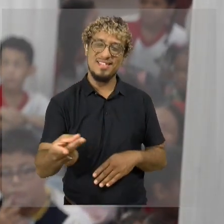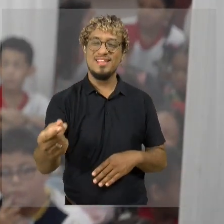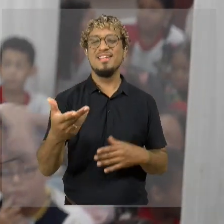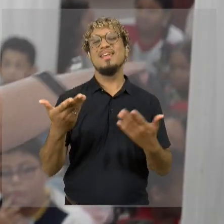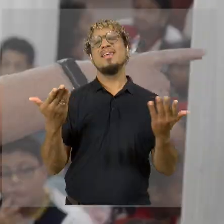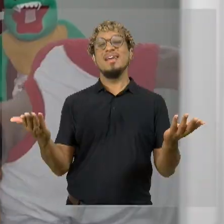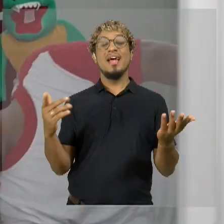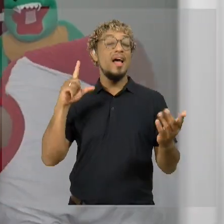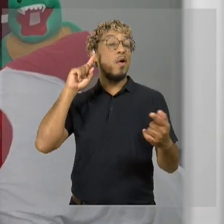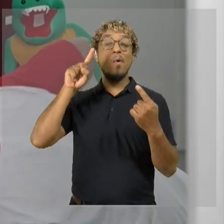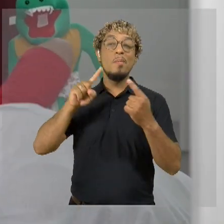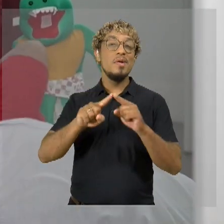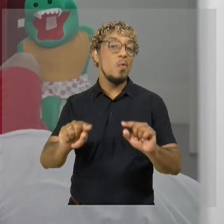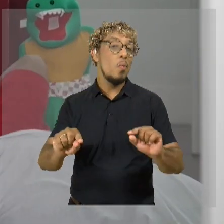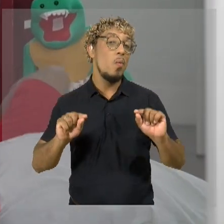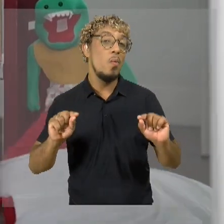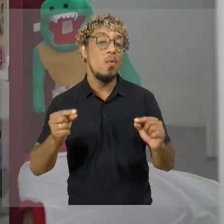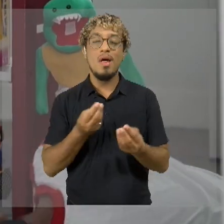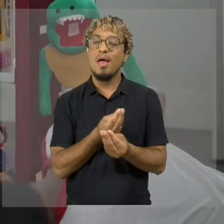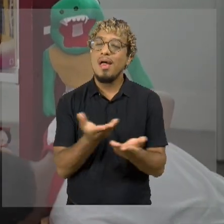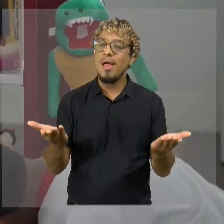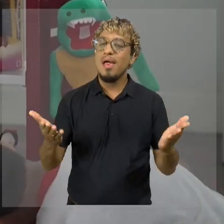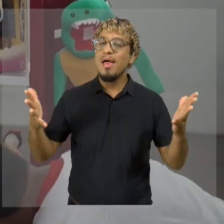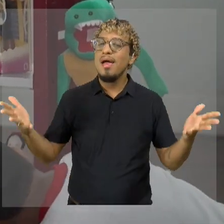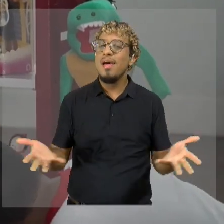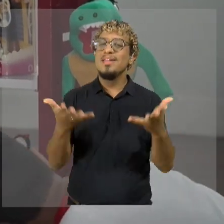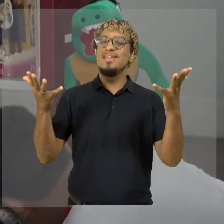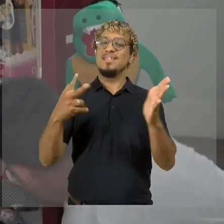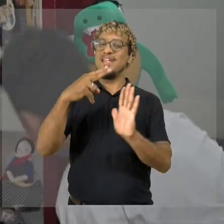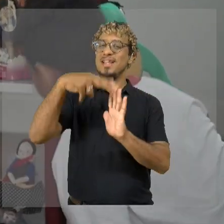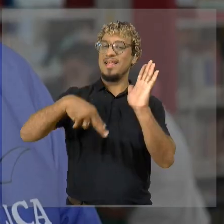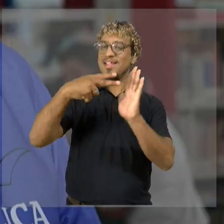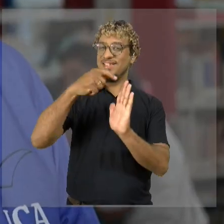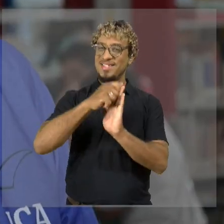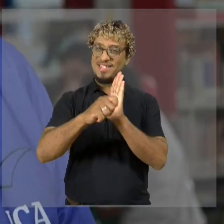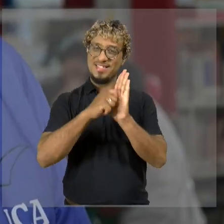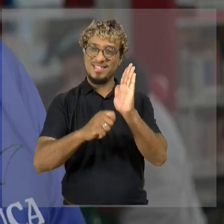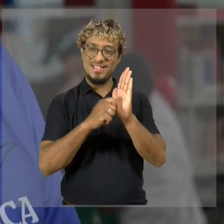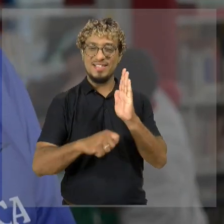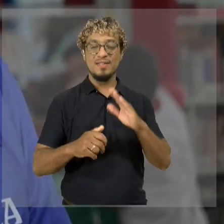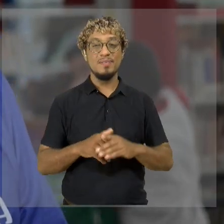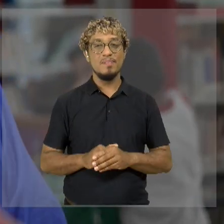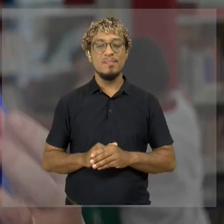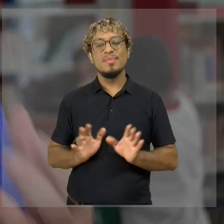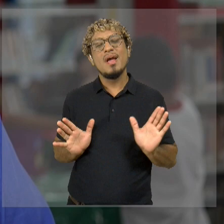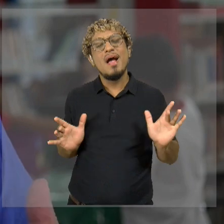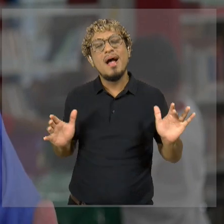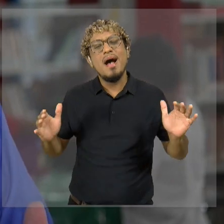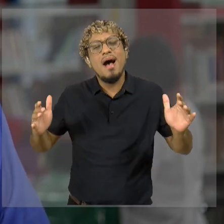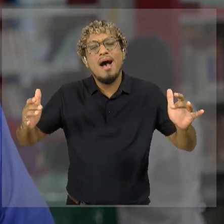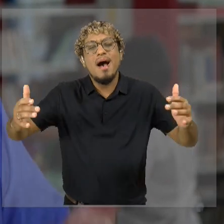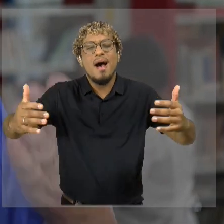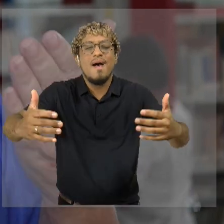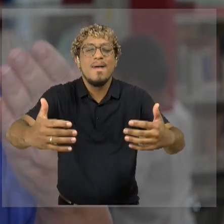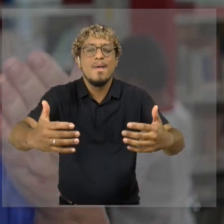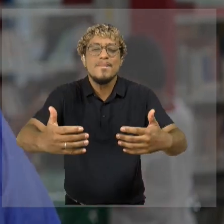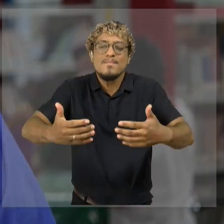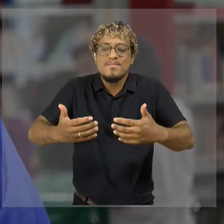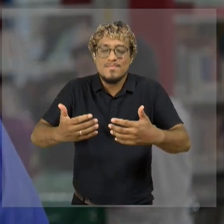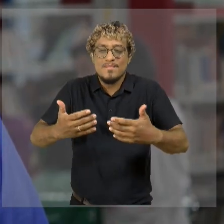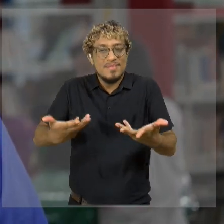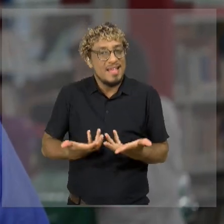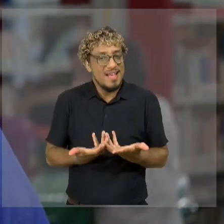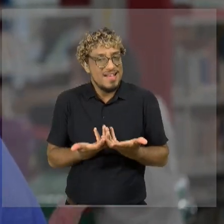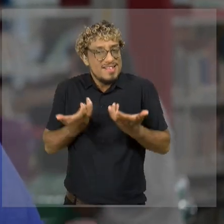Leite que tem como objetivo incentivar a leitura e a escrita acolhimento encantamento e